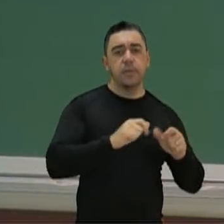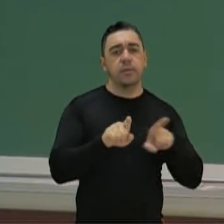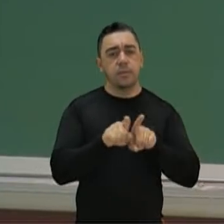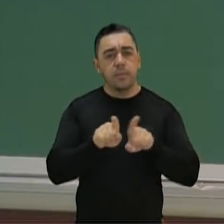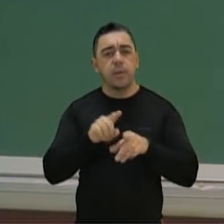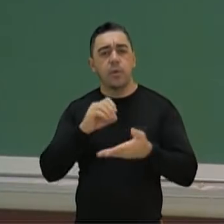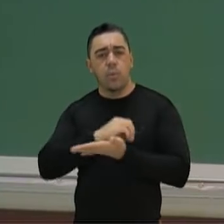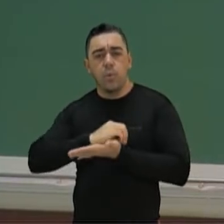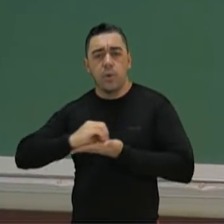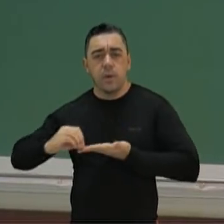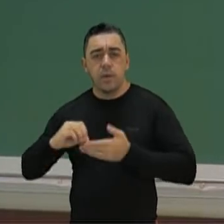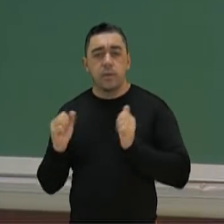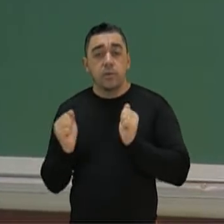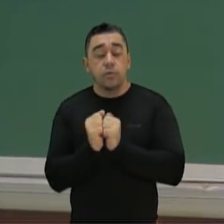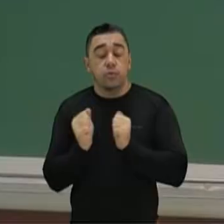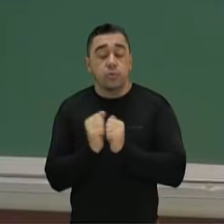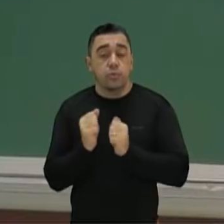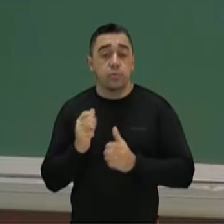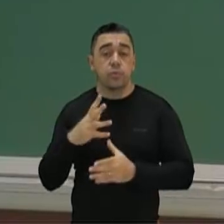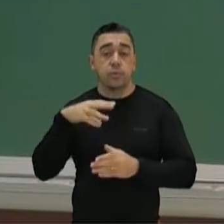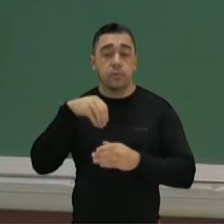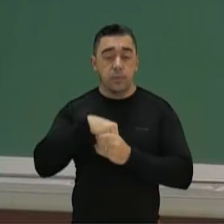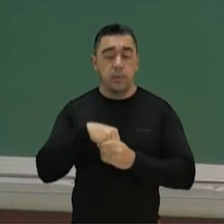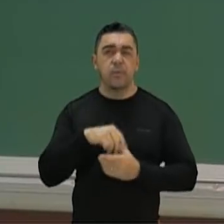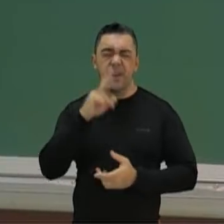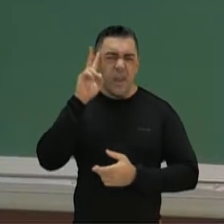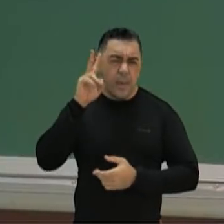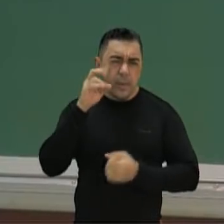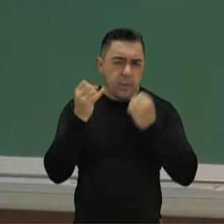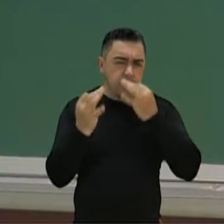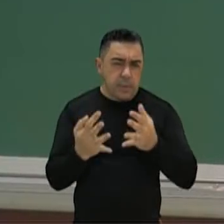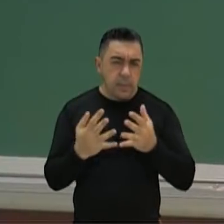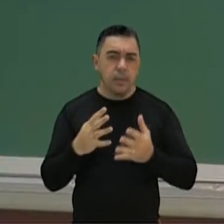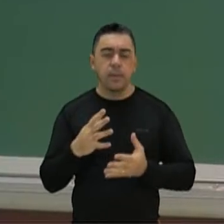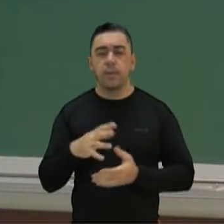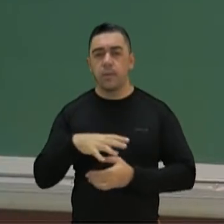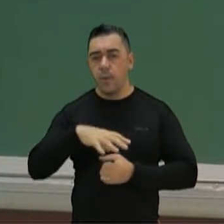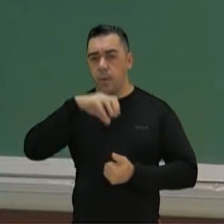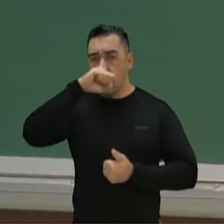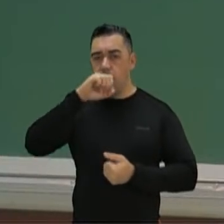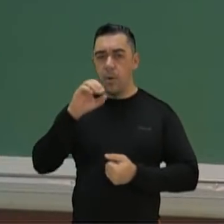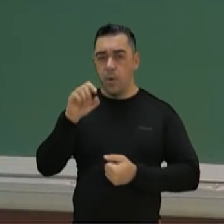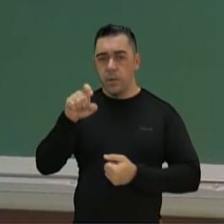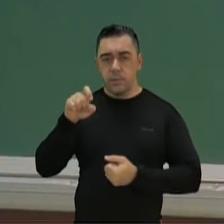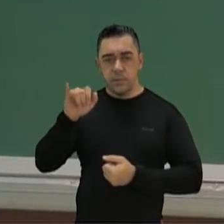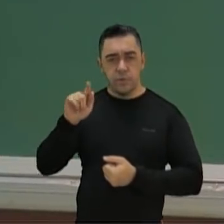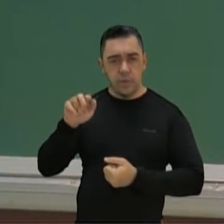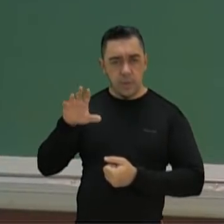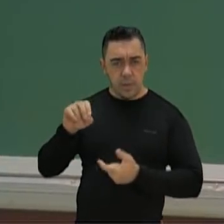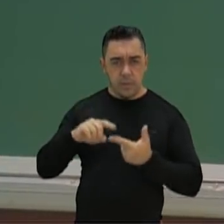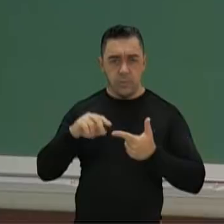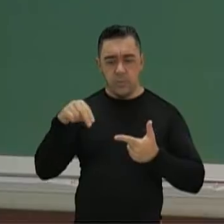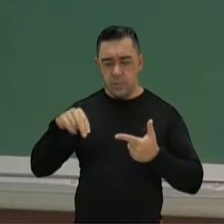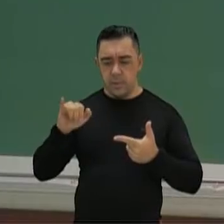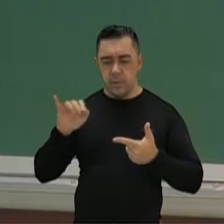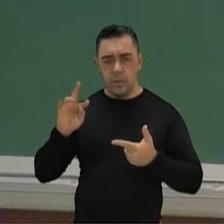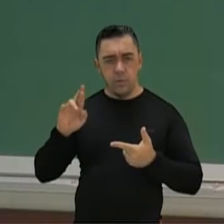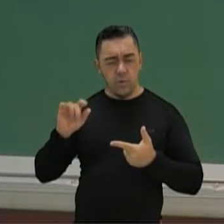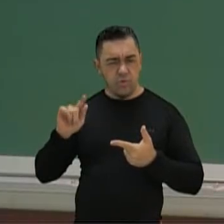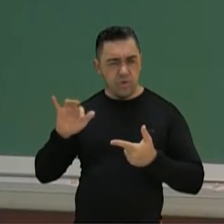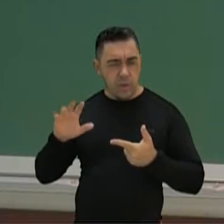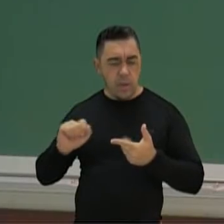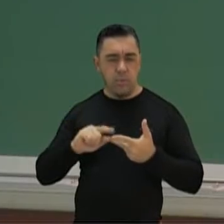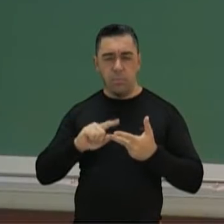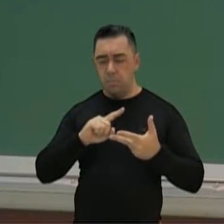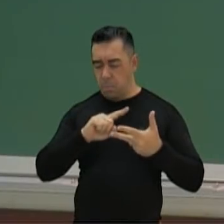semelhantes? Esses ingredientes, lembra? Oxigênio, nitrogênio, hidrogênio, fósforo, enxofre.